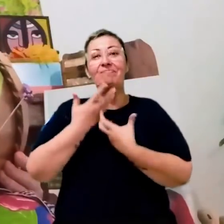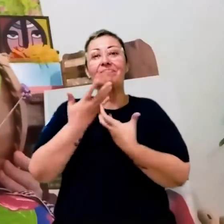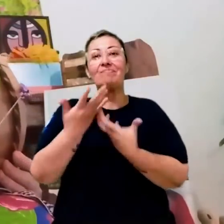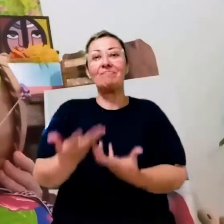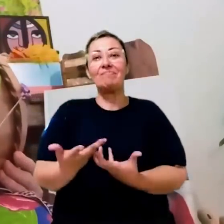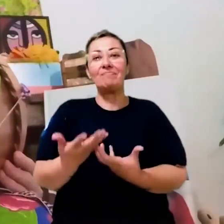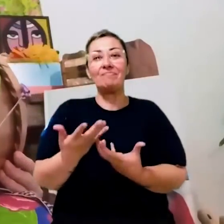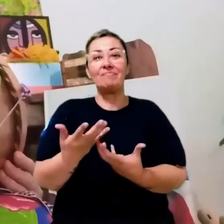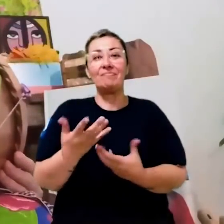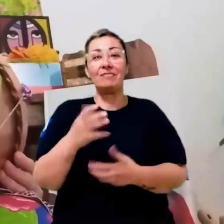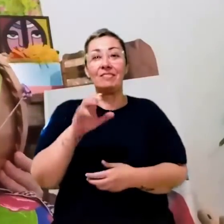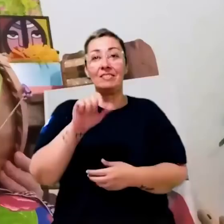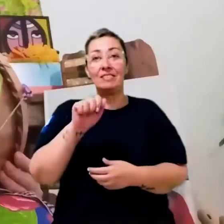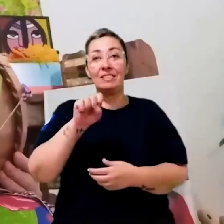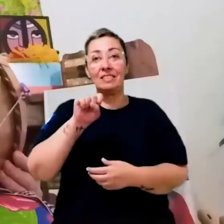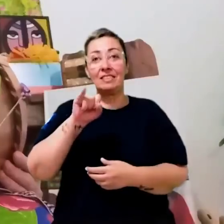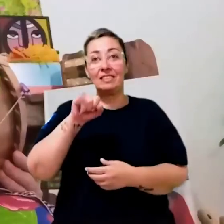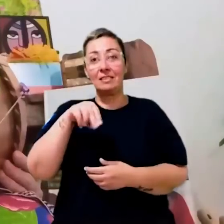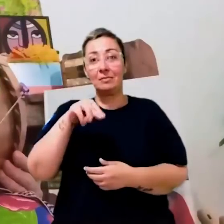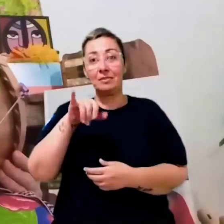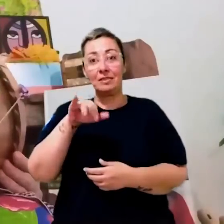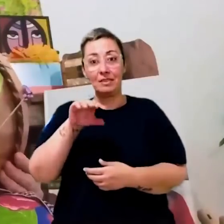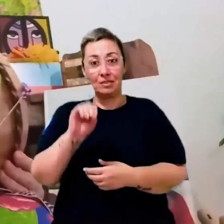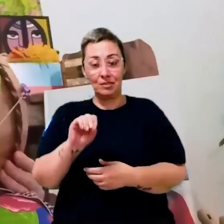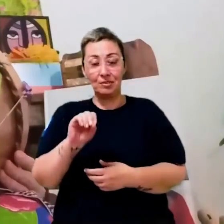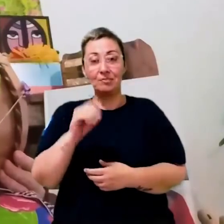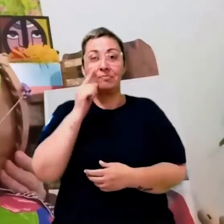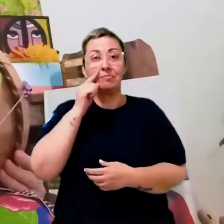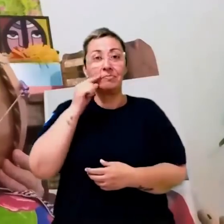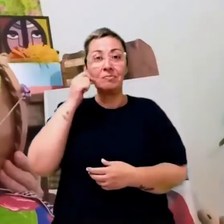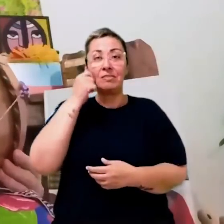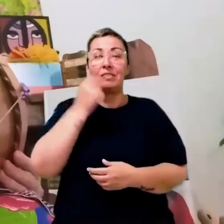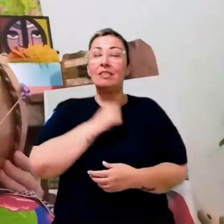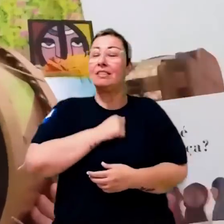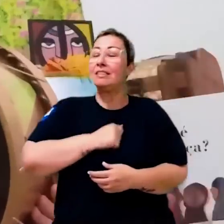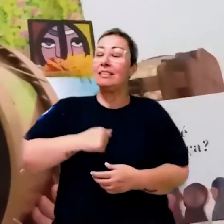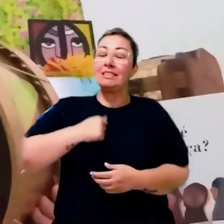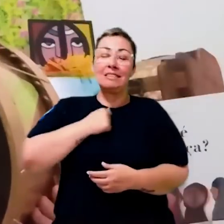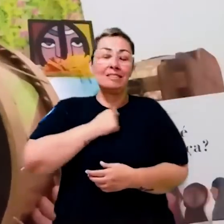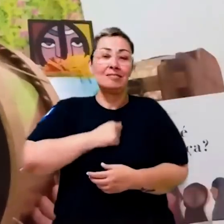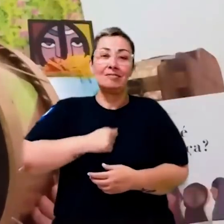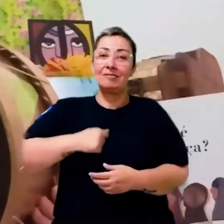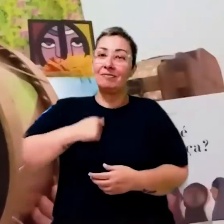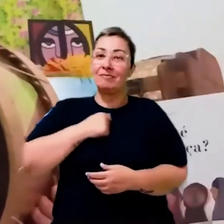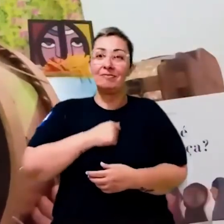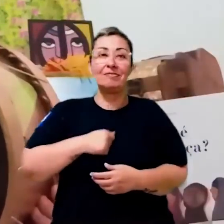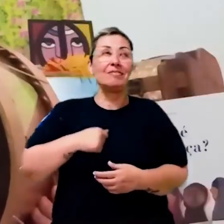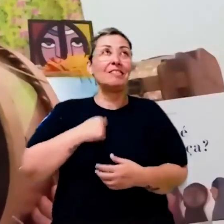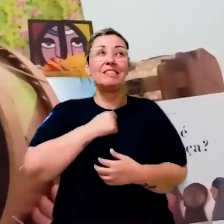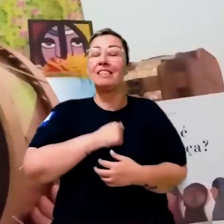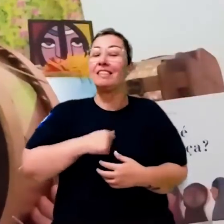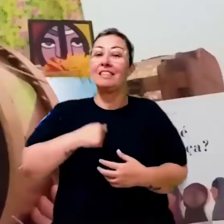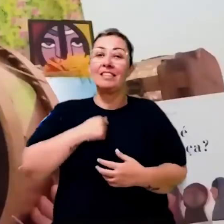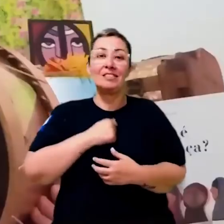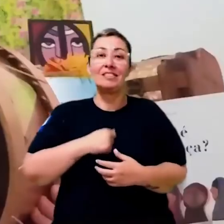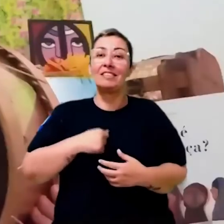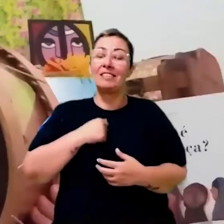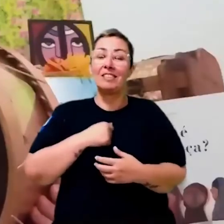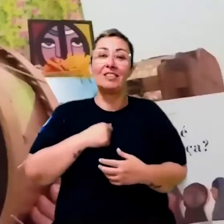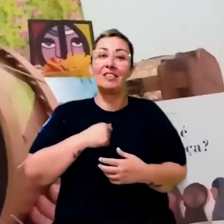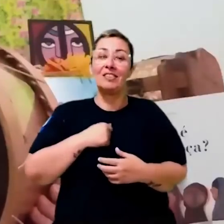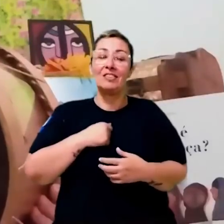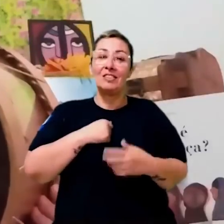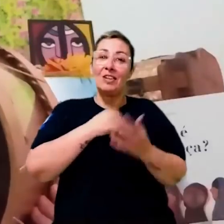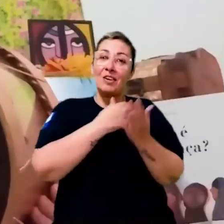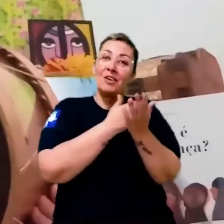de Casimiro de Abreu. Ah, que saudade! Oh, que saudades que tenho da